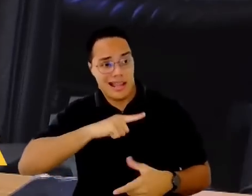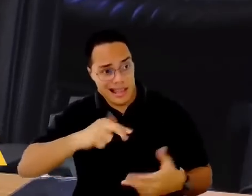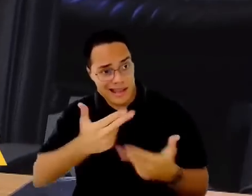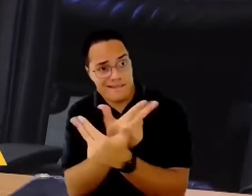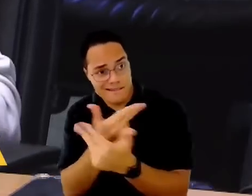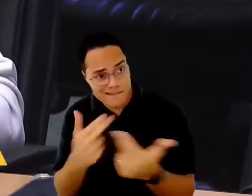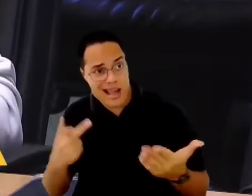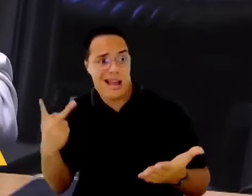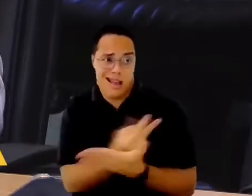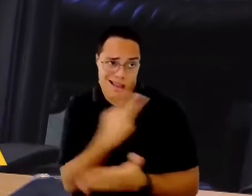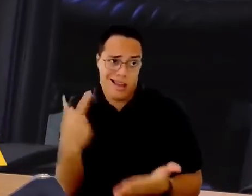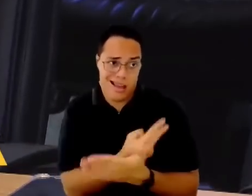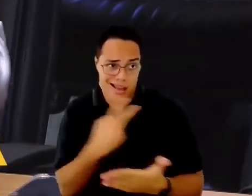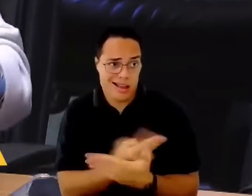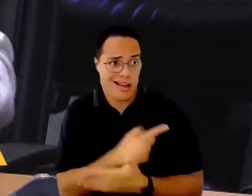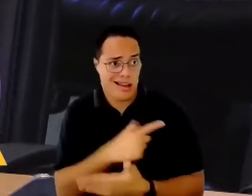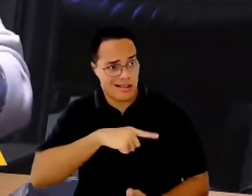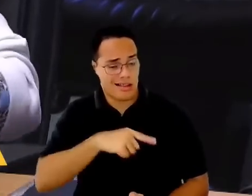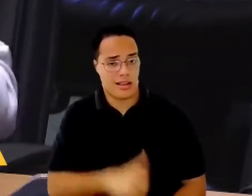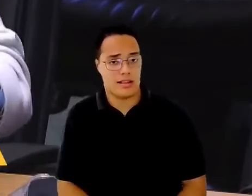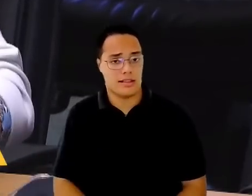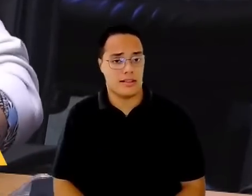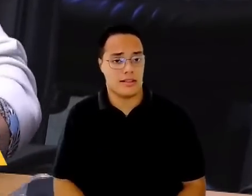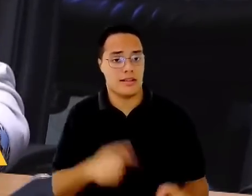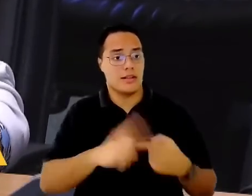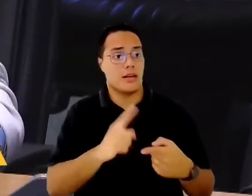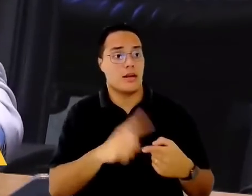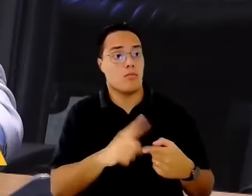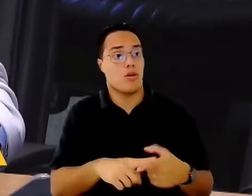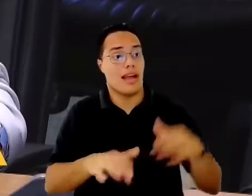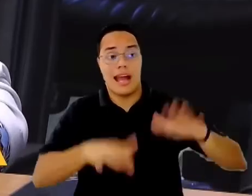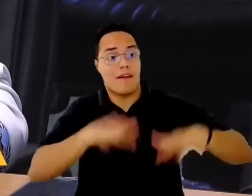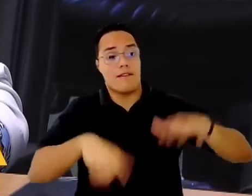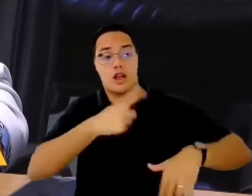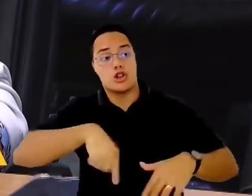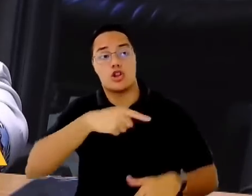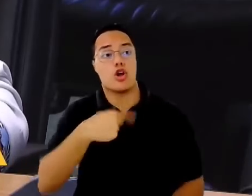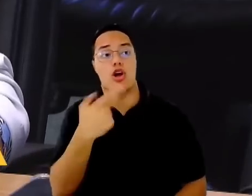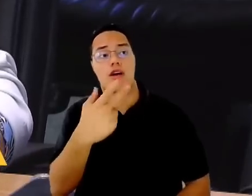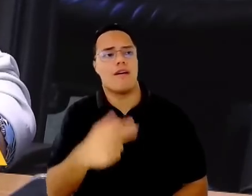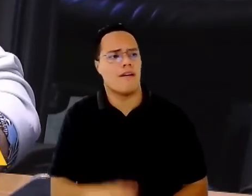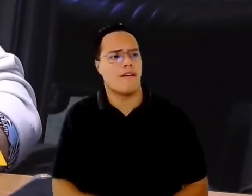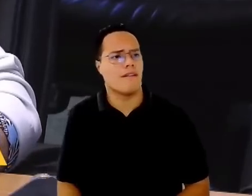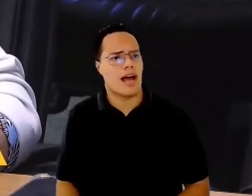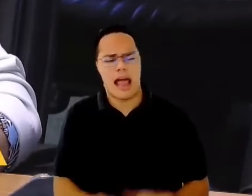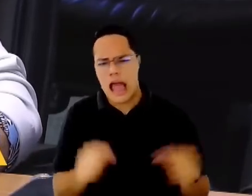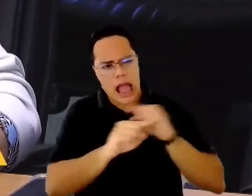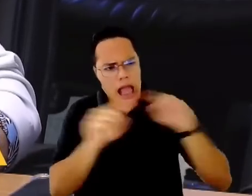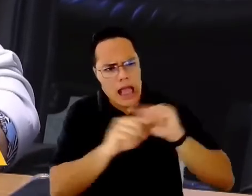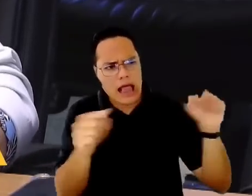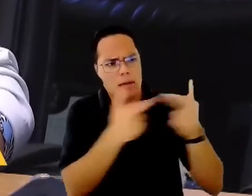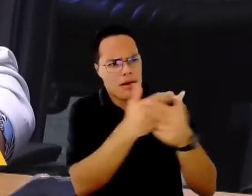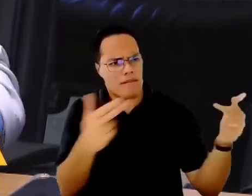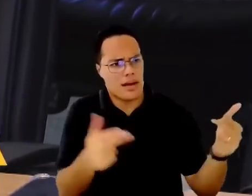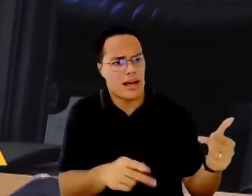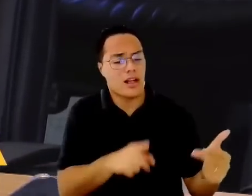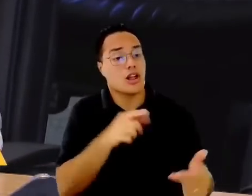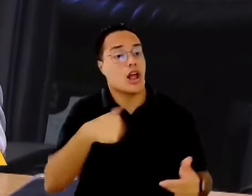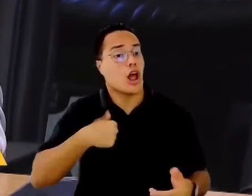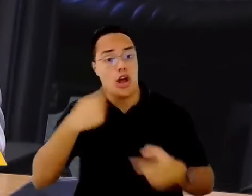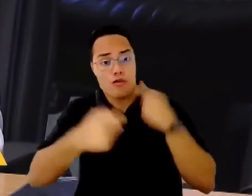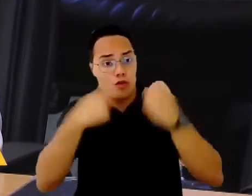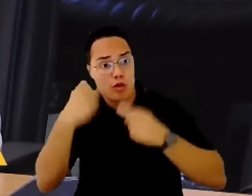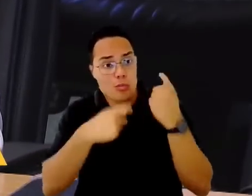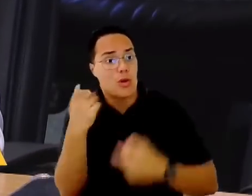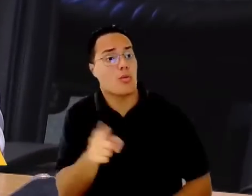eu vejo que cada vez que a gente critica que o senhor coitado Eu Fico até preocupada com a saúde do Senhor Hoje nós tivemos aí o parlamentar que teve